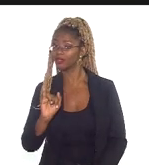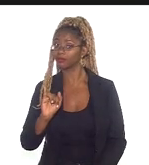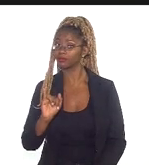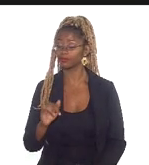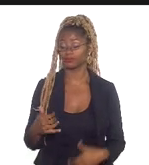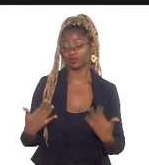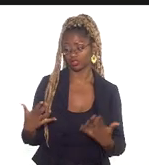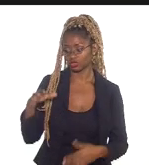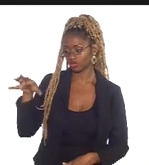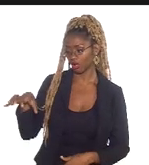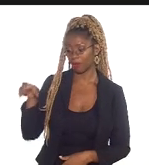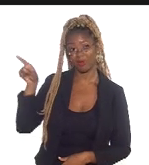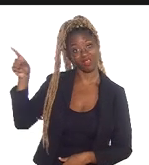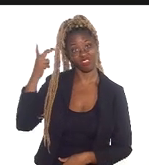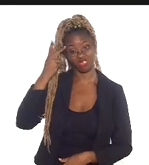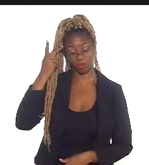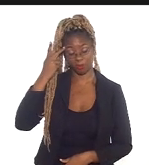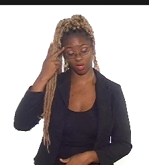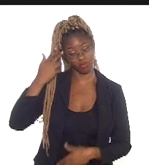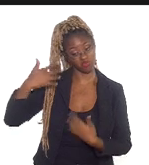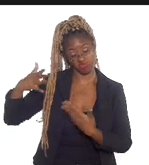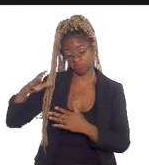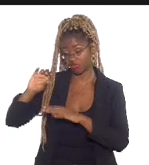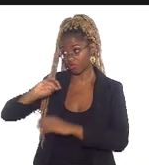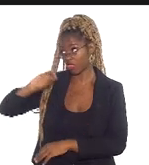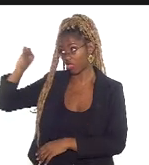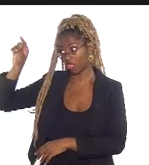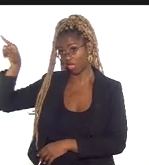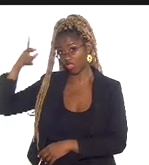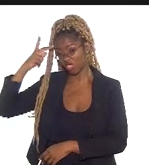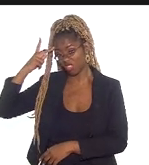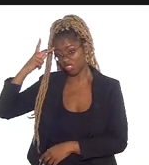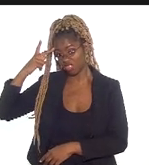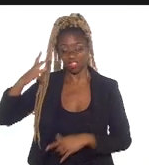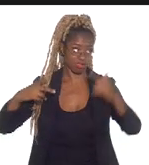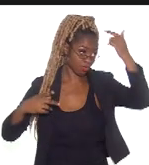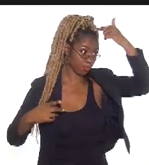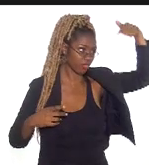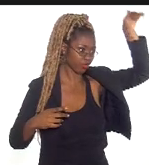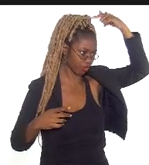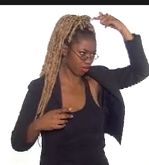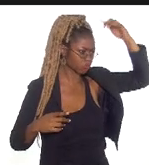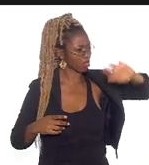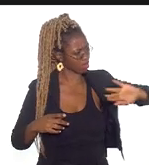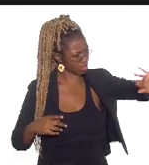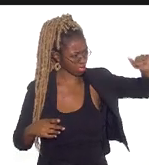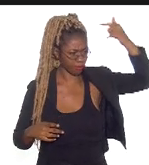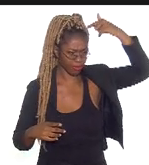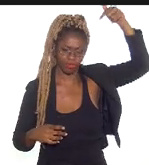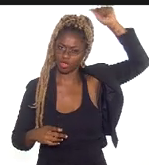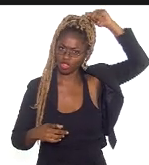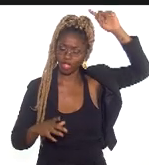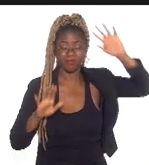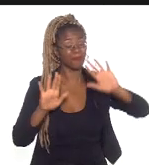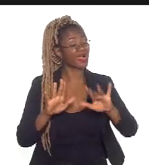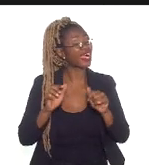o campo está em São Paulo, em São Paulo. Se está em campo do Espírito Santo, Espírito Santo. Mas,